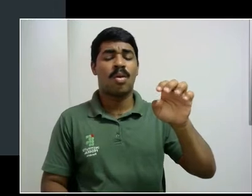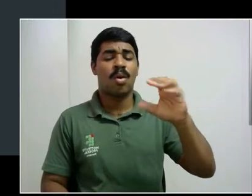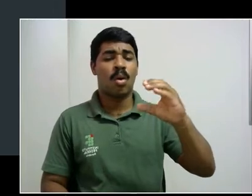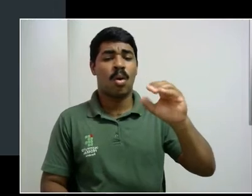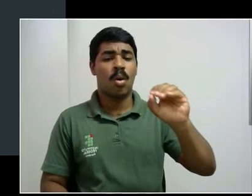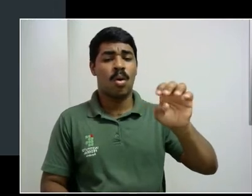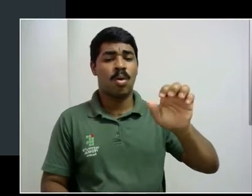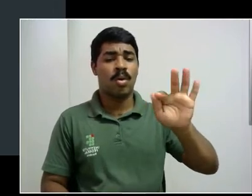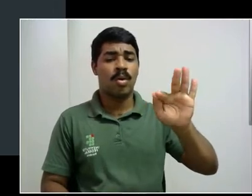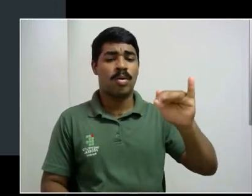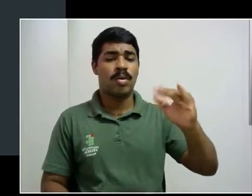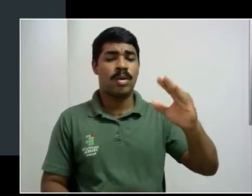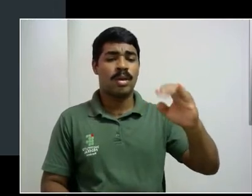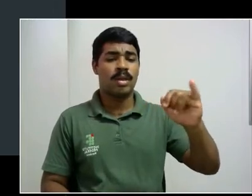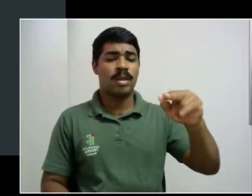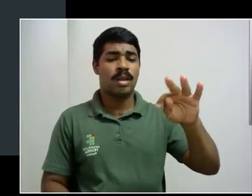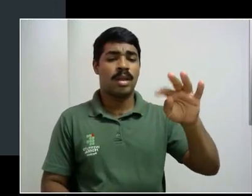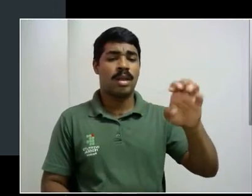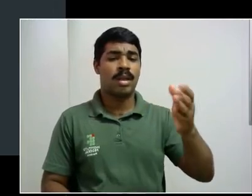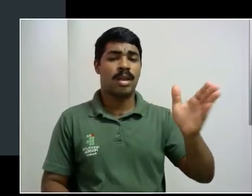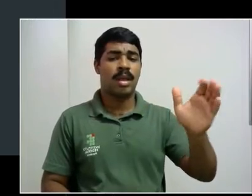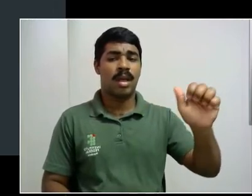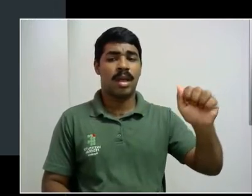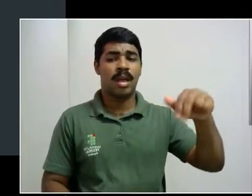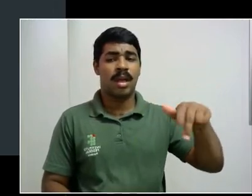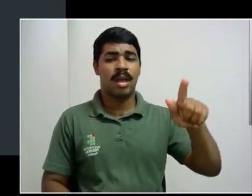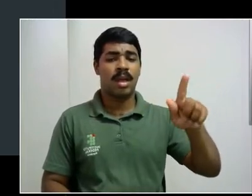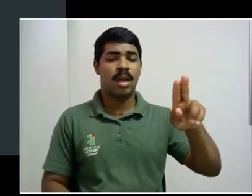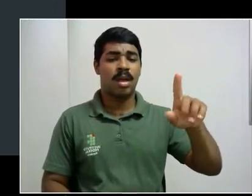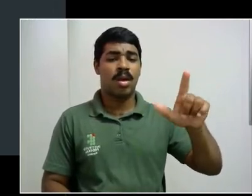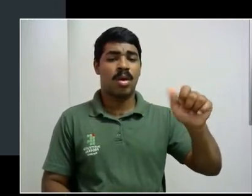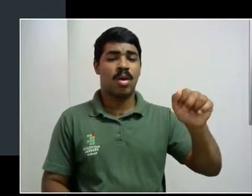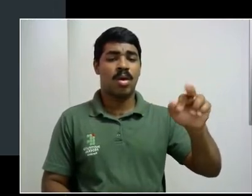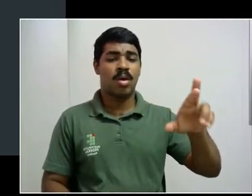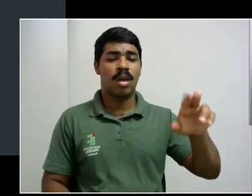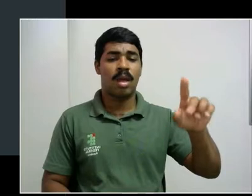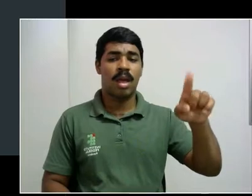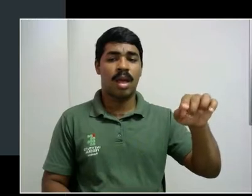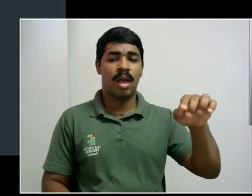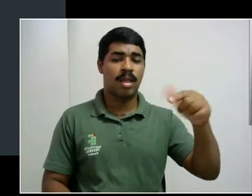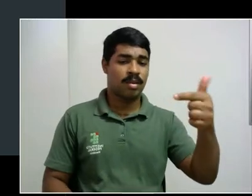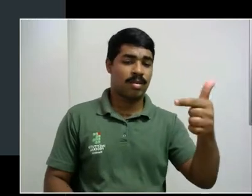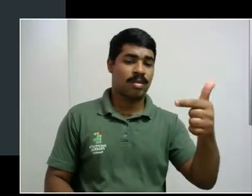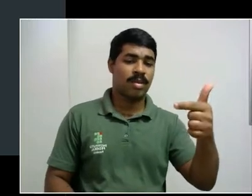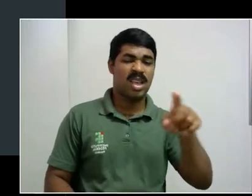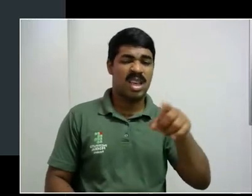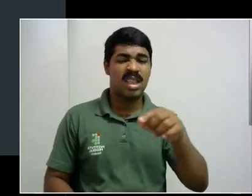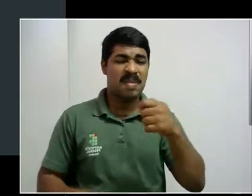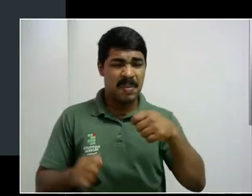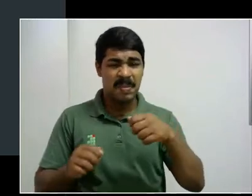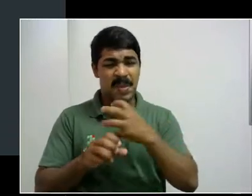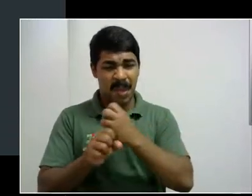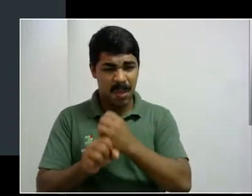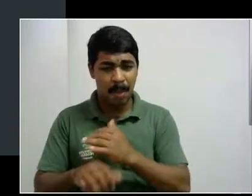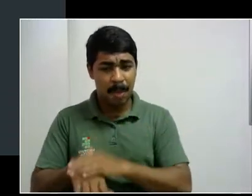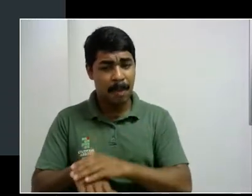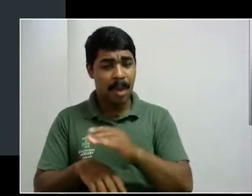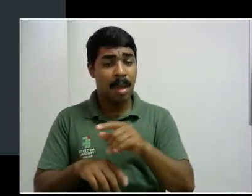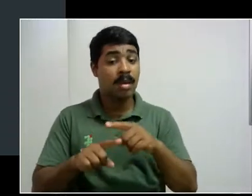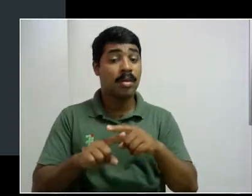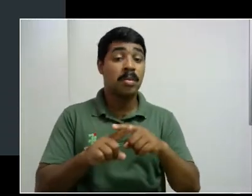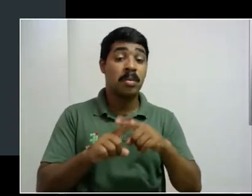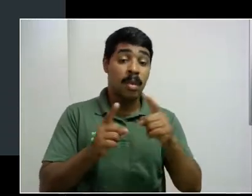Bom, essa é a questão um pouquinho mais trabalhosa, mas ainda assim fácil de ser entendida. Bom,